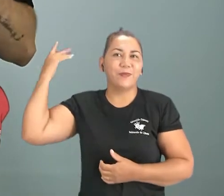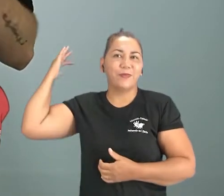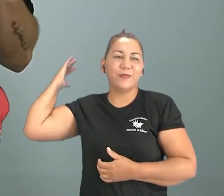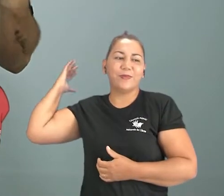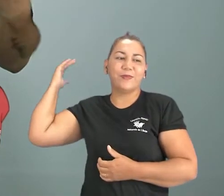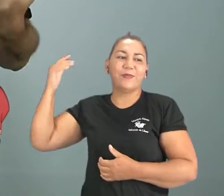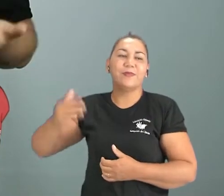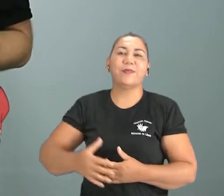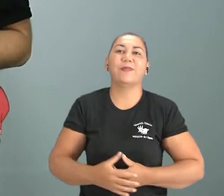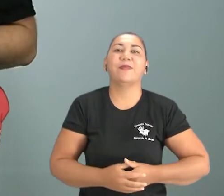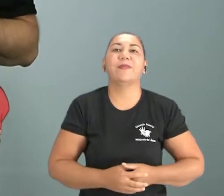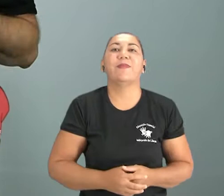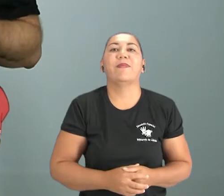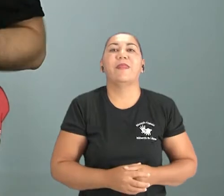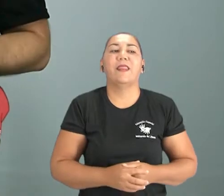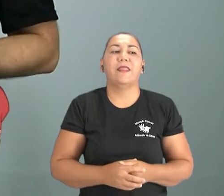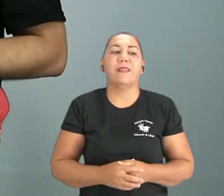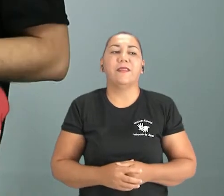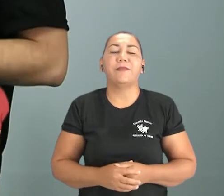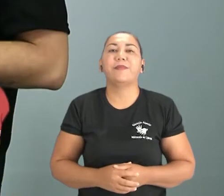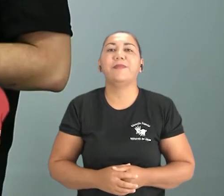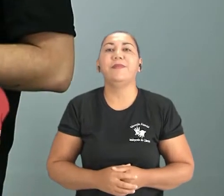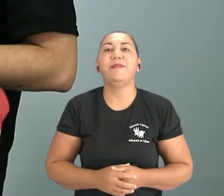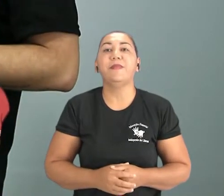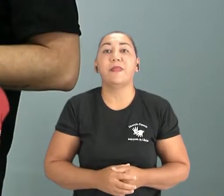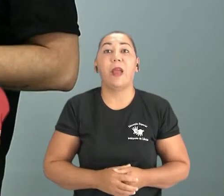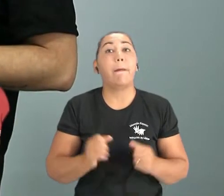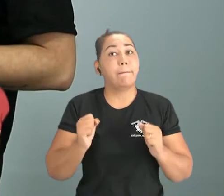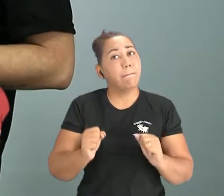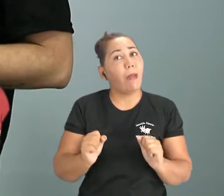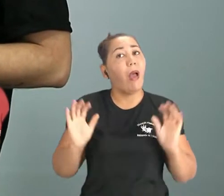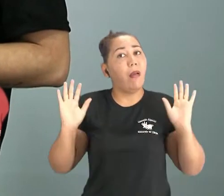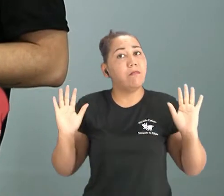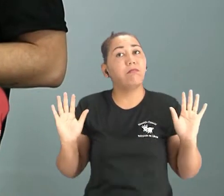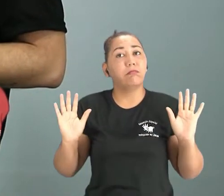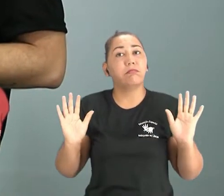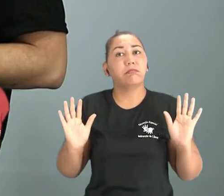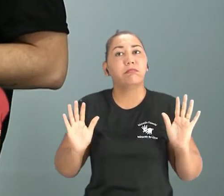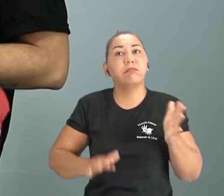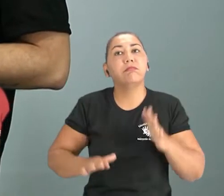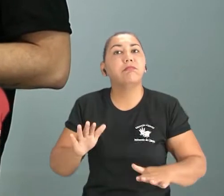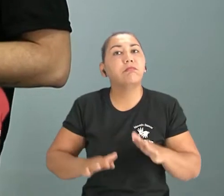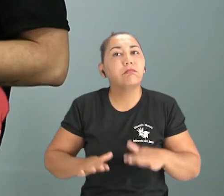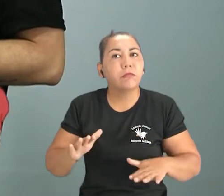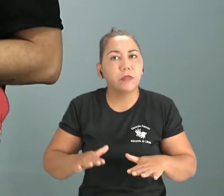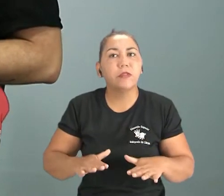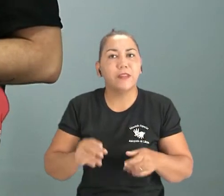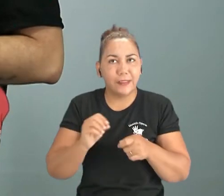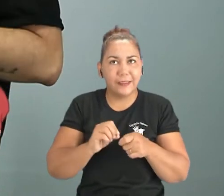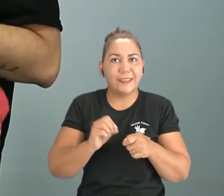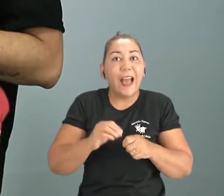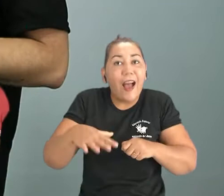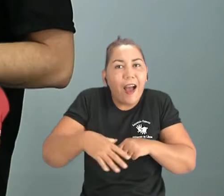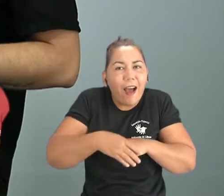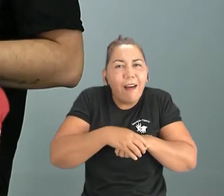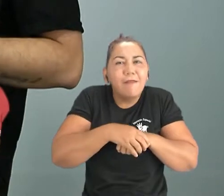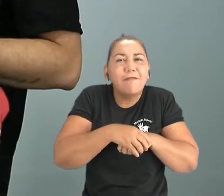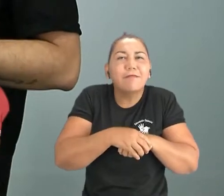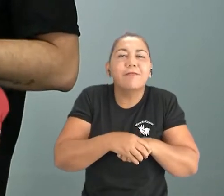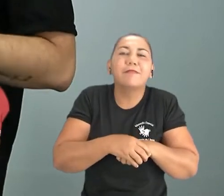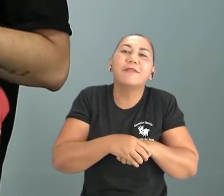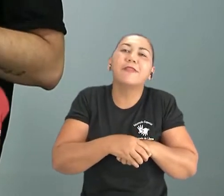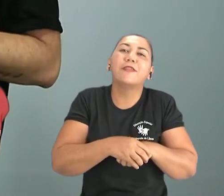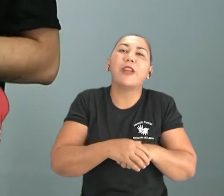e pode não ser então quando ele ele faz essas o que escondes